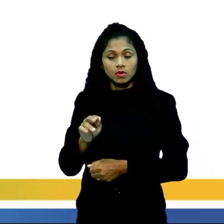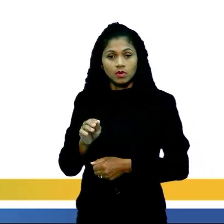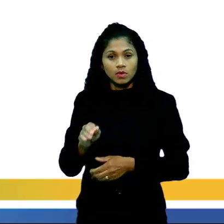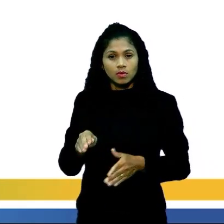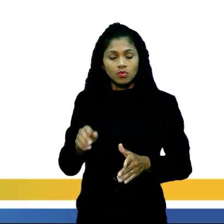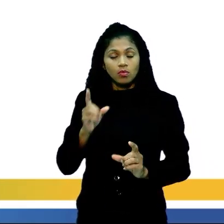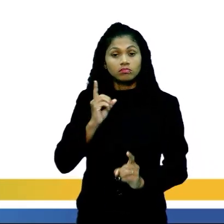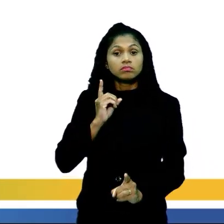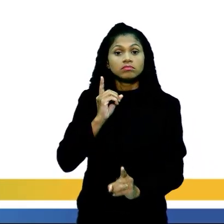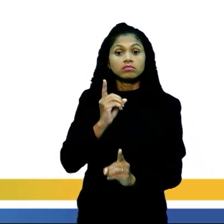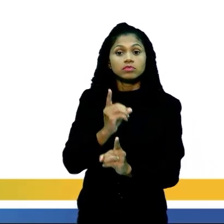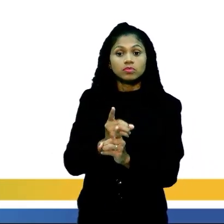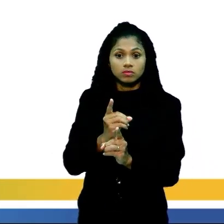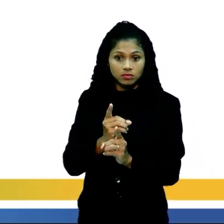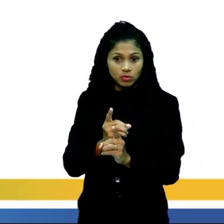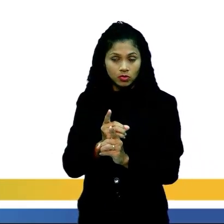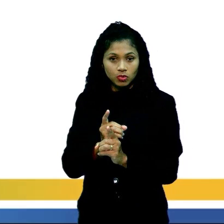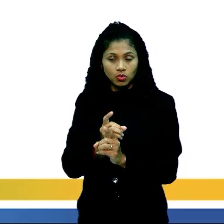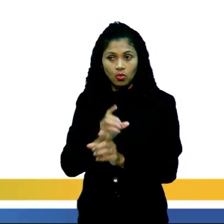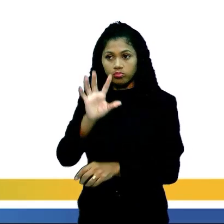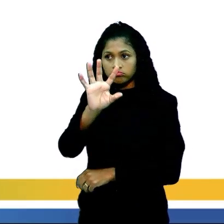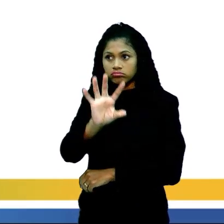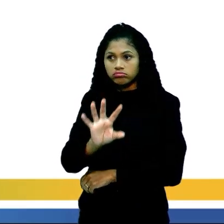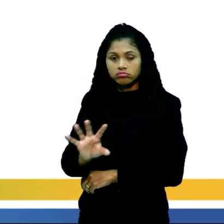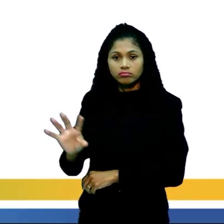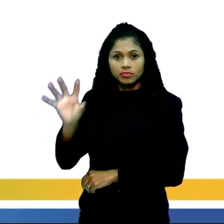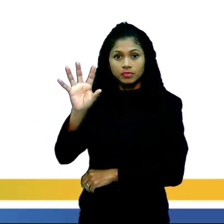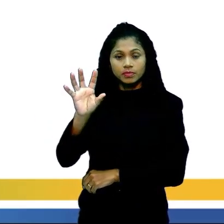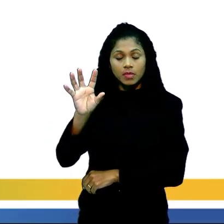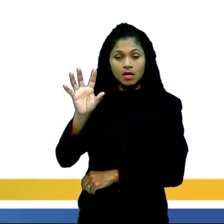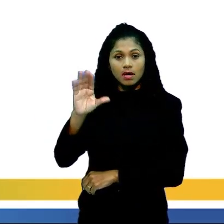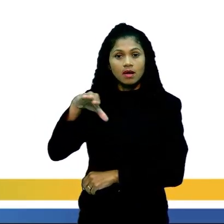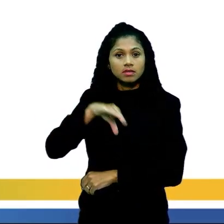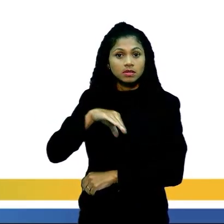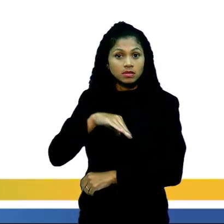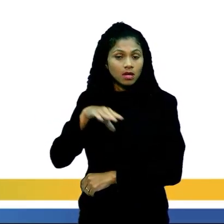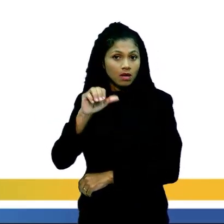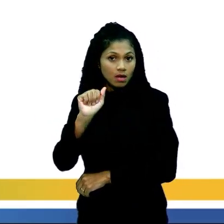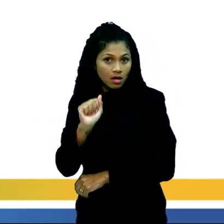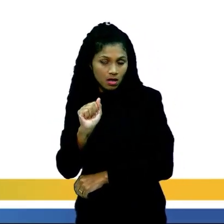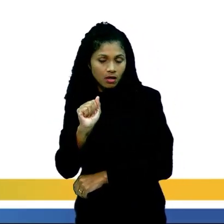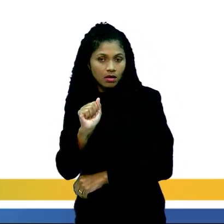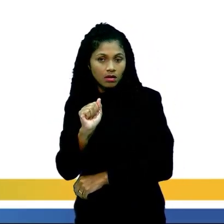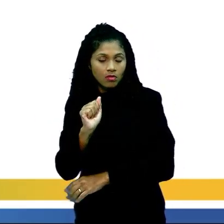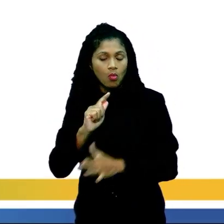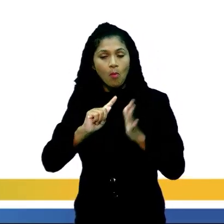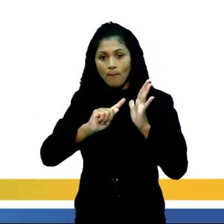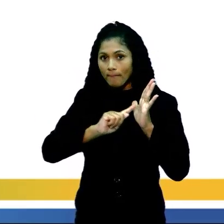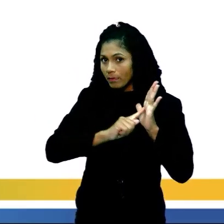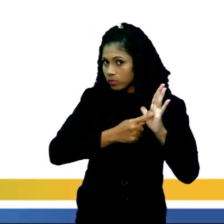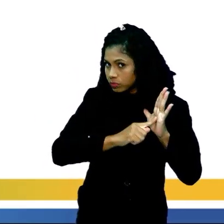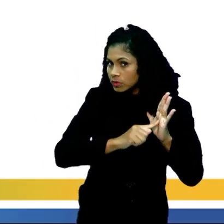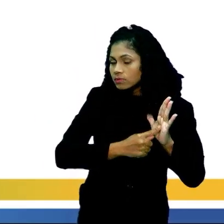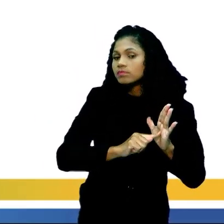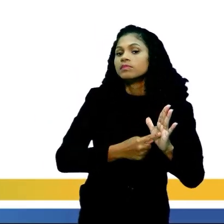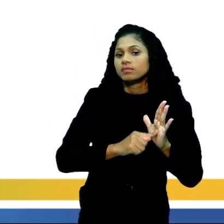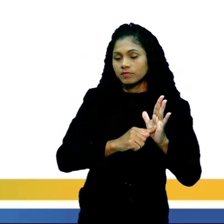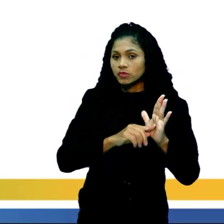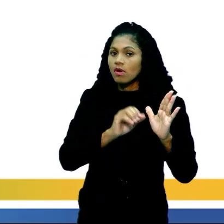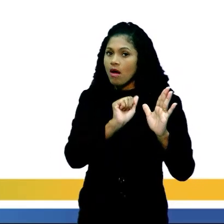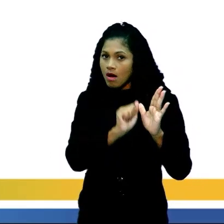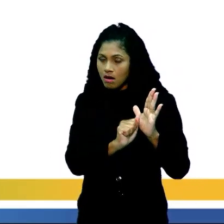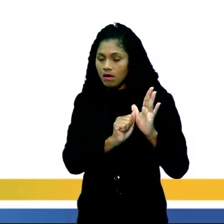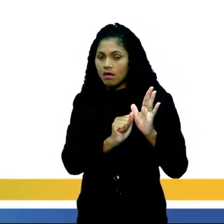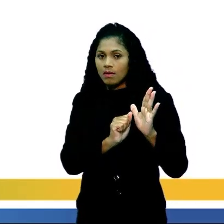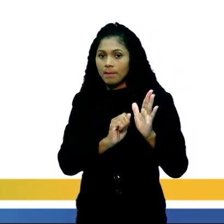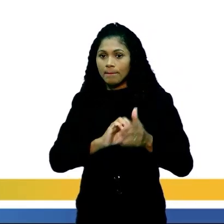e assinalou no mapa a cidade A com um ponto, tá? Com um ponto A. A gente